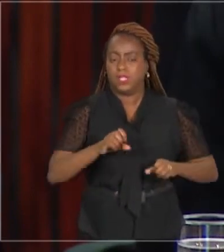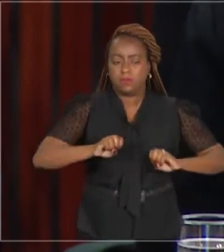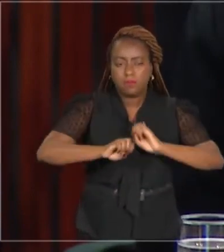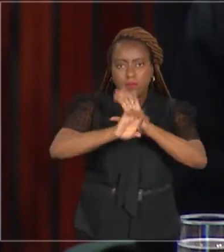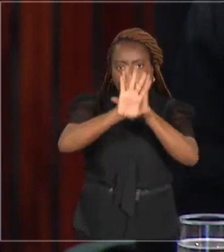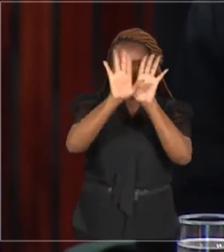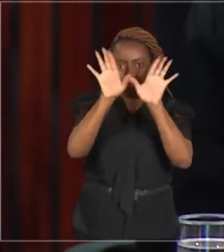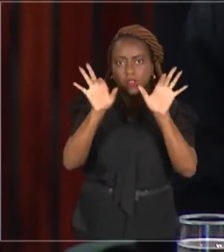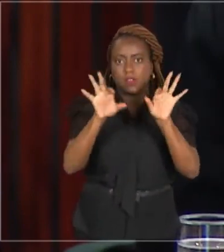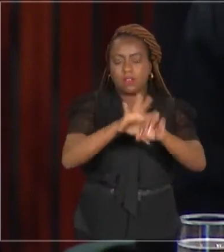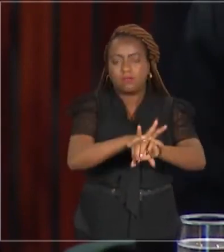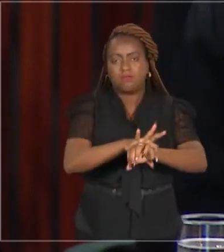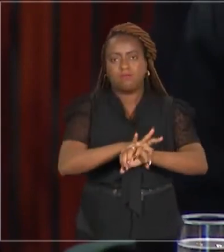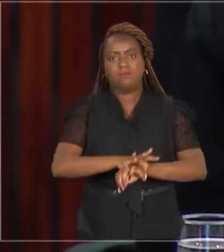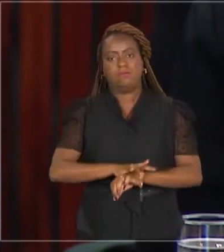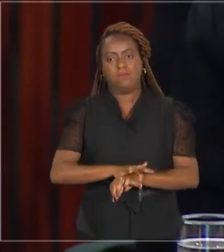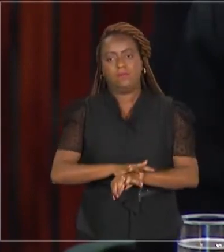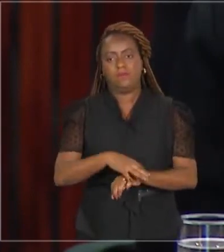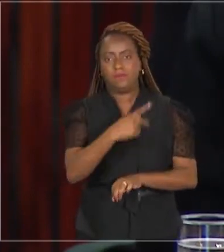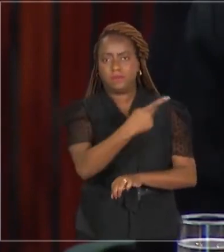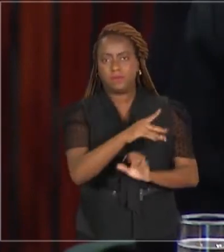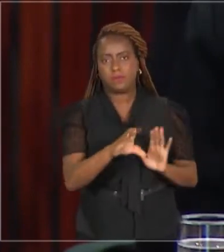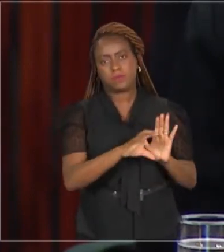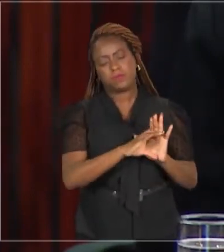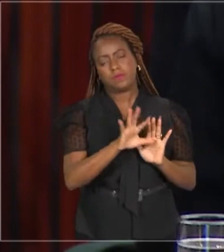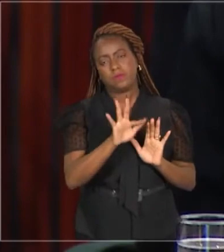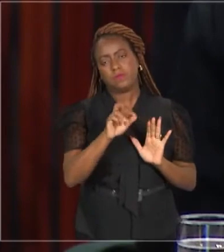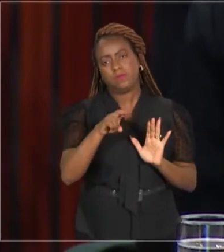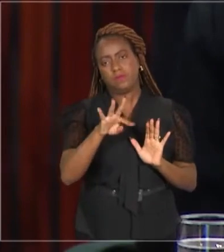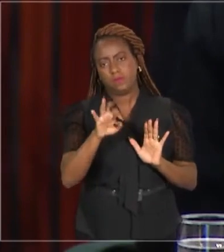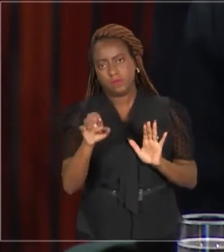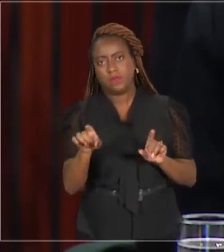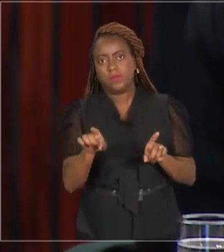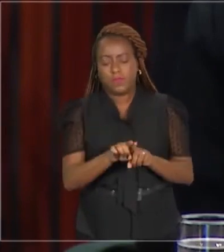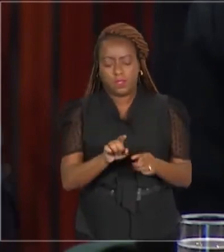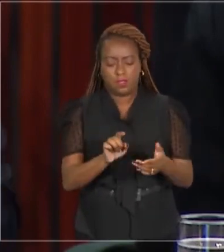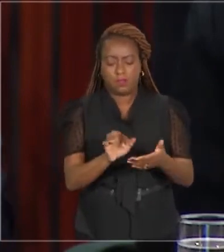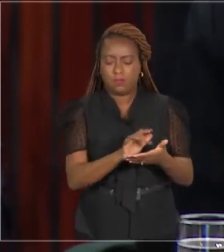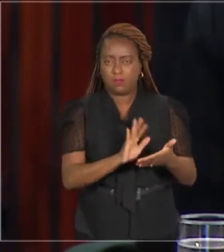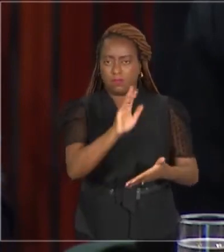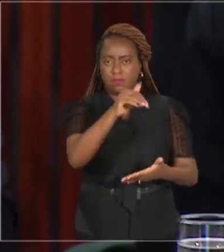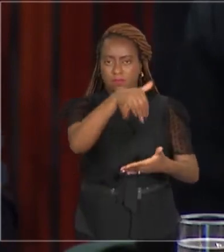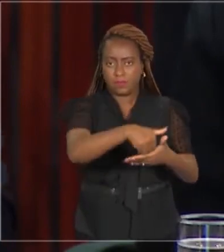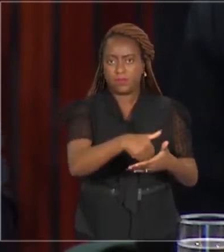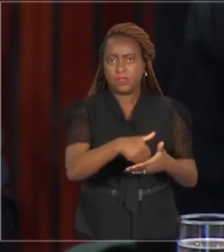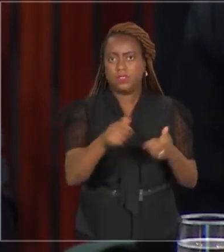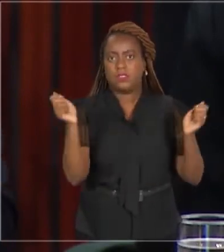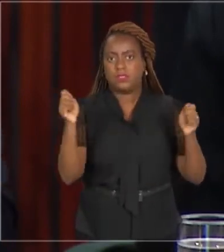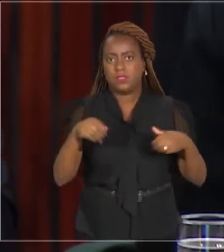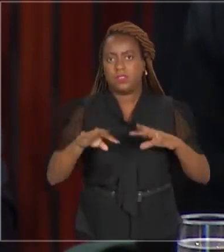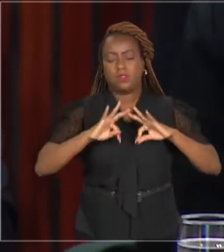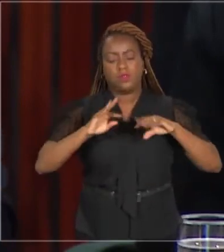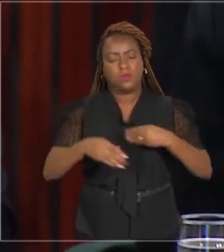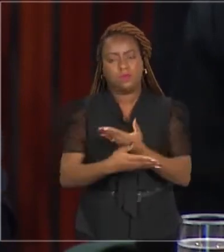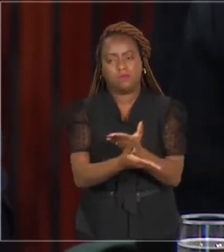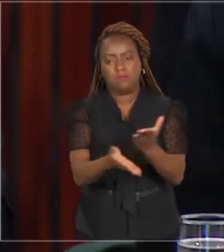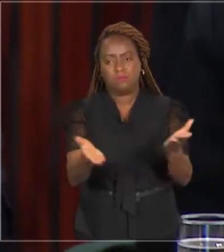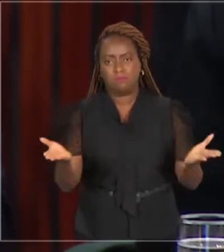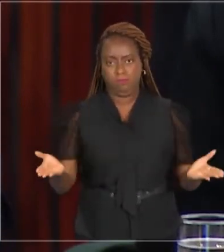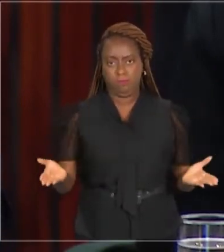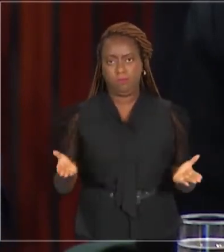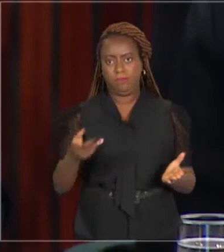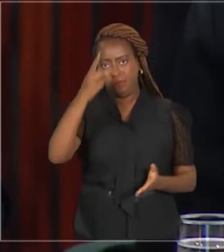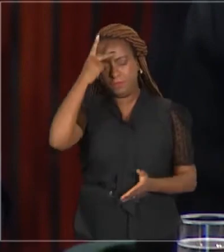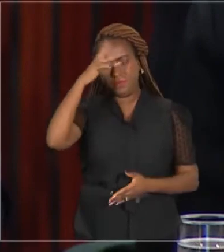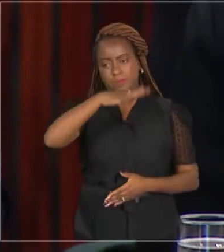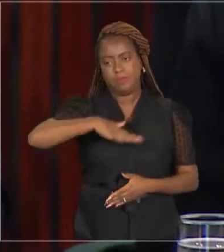com segurança que o código fonte e as urnas eletrônicas fornecem a todas as leituras e todos os